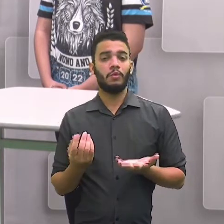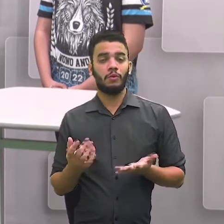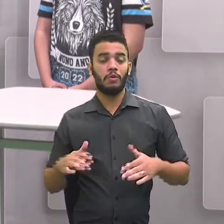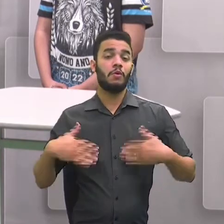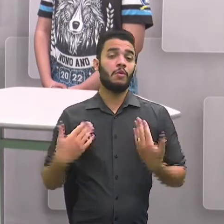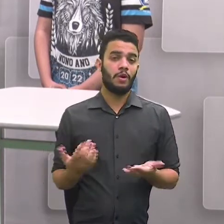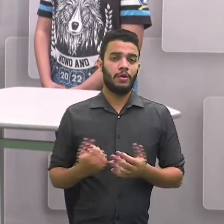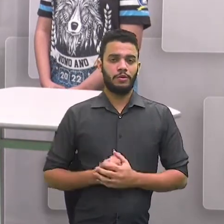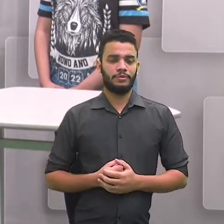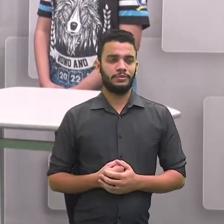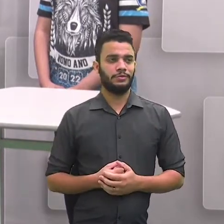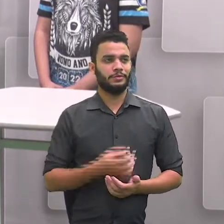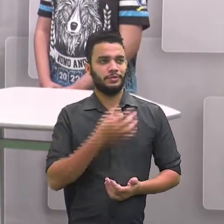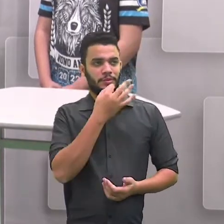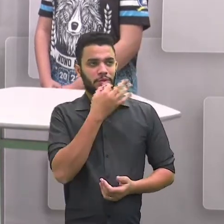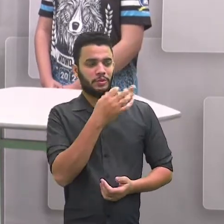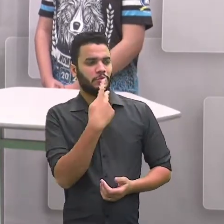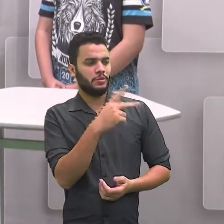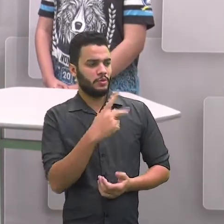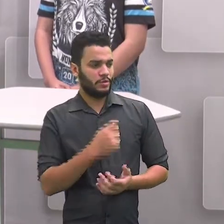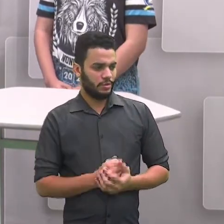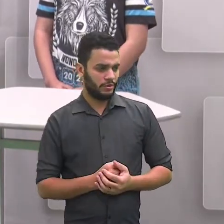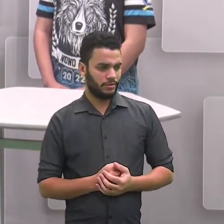O que você acha? Sim.